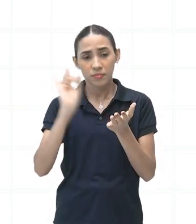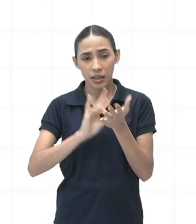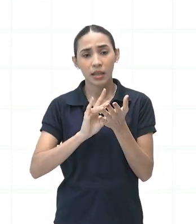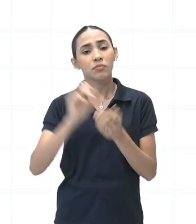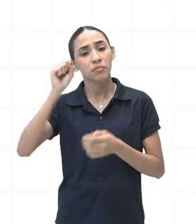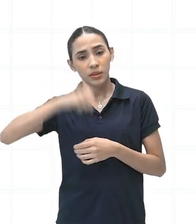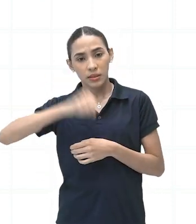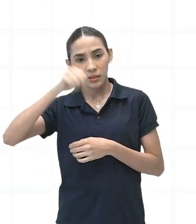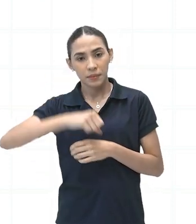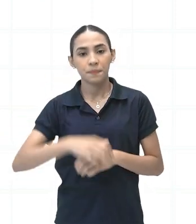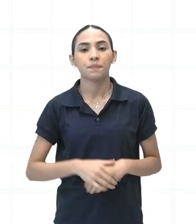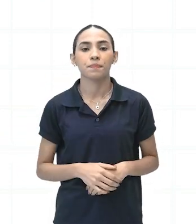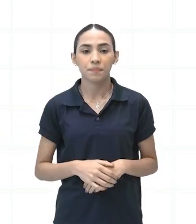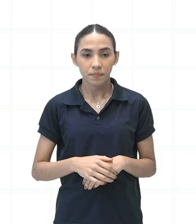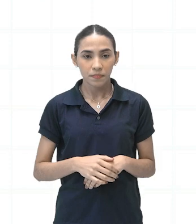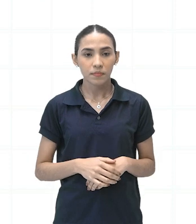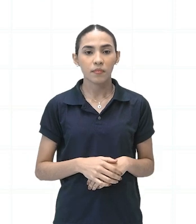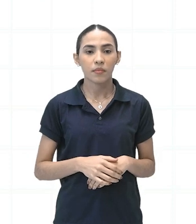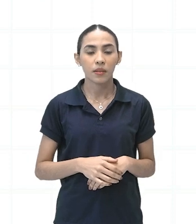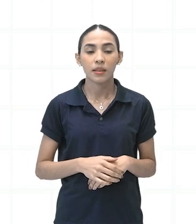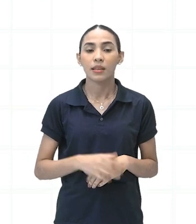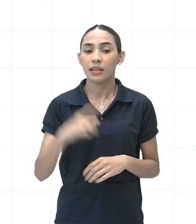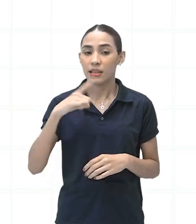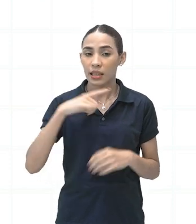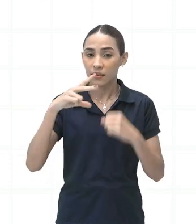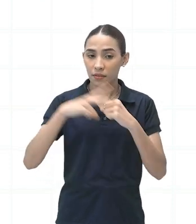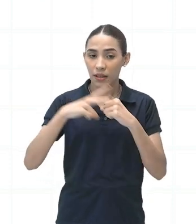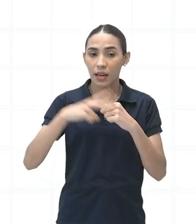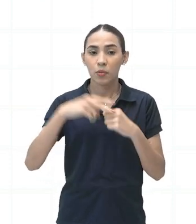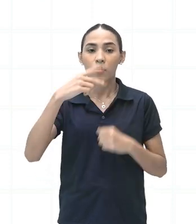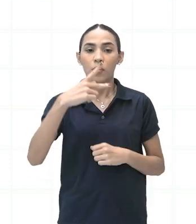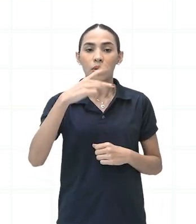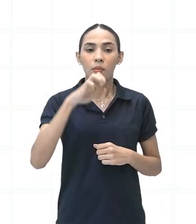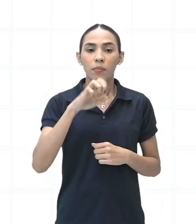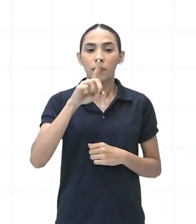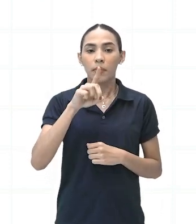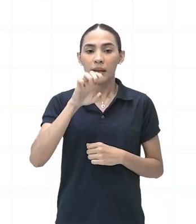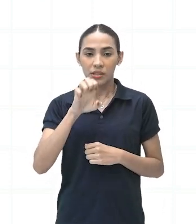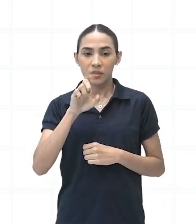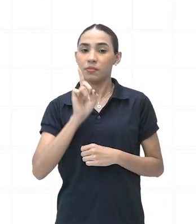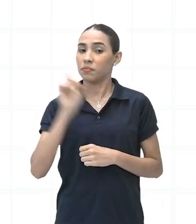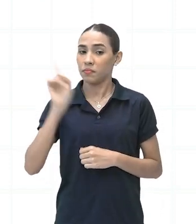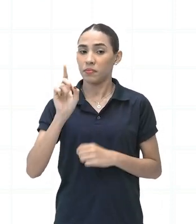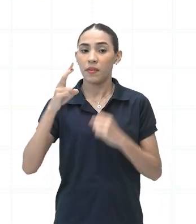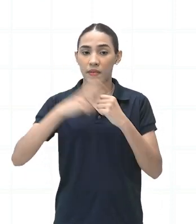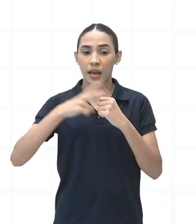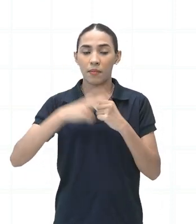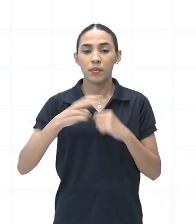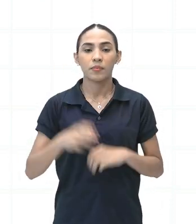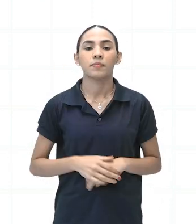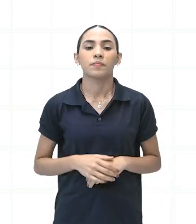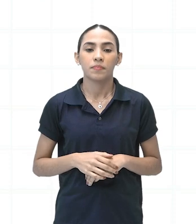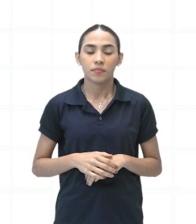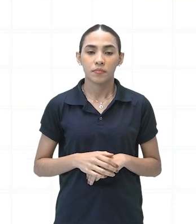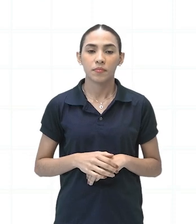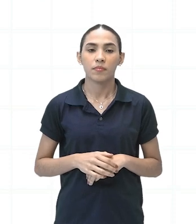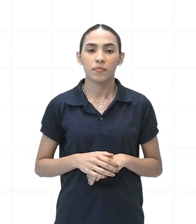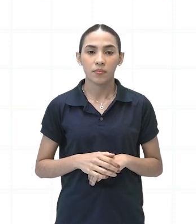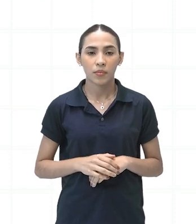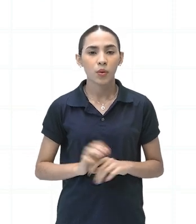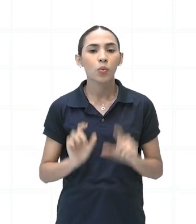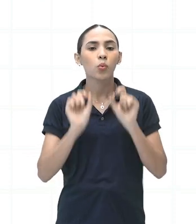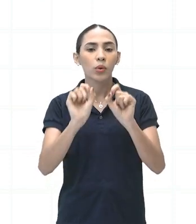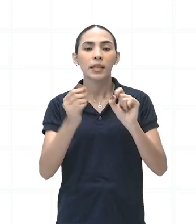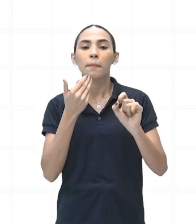né? Estou diante aqui de uma oração. Tem a forma verbal pedir aqui, né? Então, vou dividir sujeito de predicado. O